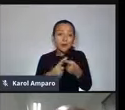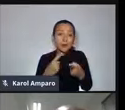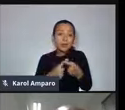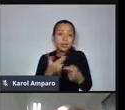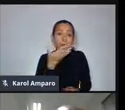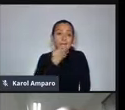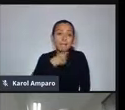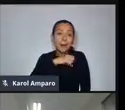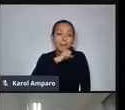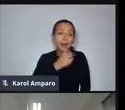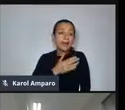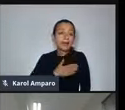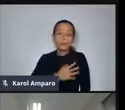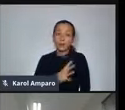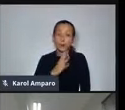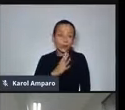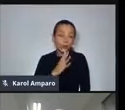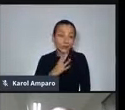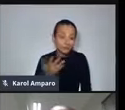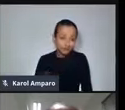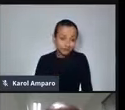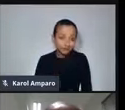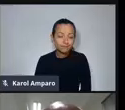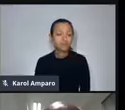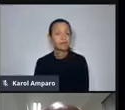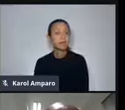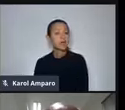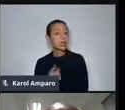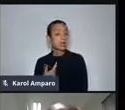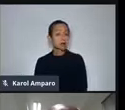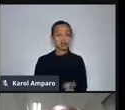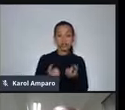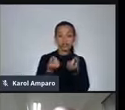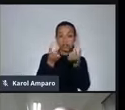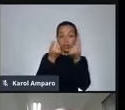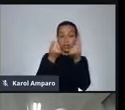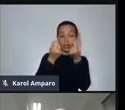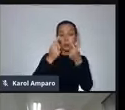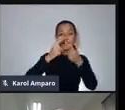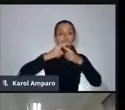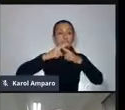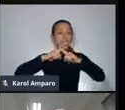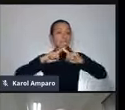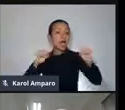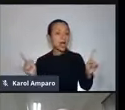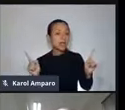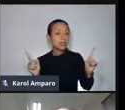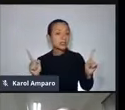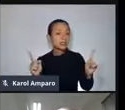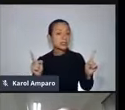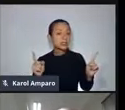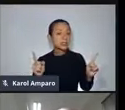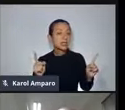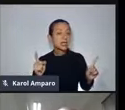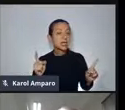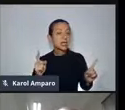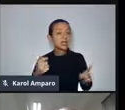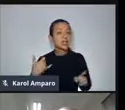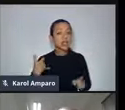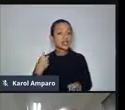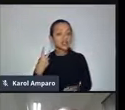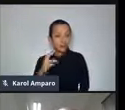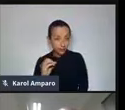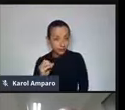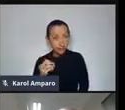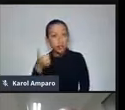até hoje. Sou rico em dinheiro, mas fui, depois de 20 anos de idade, fui saber